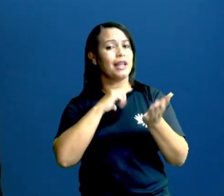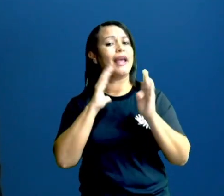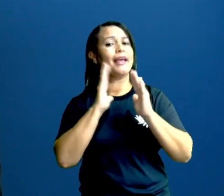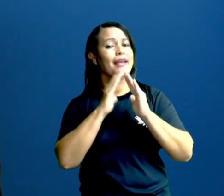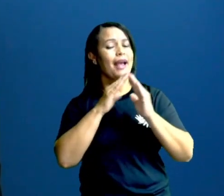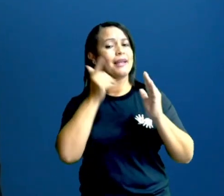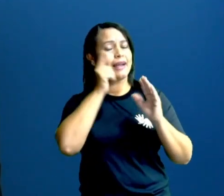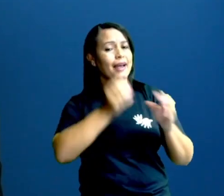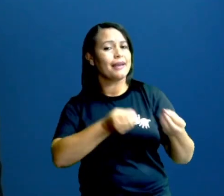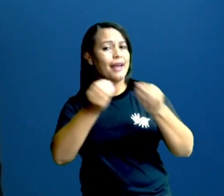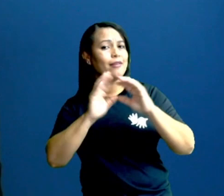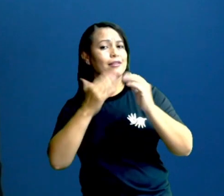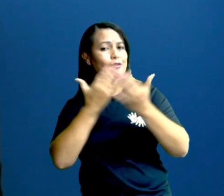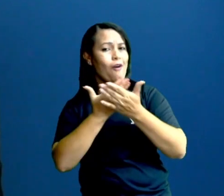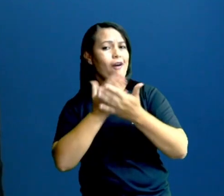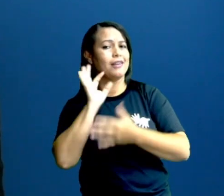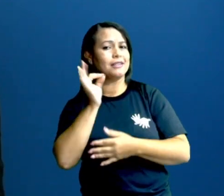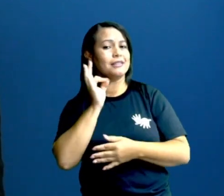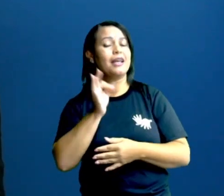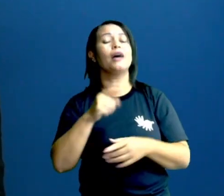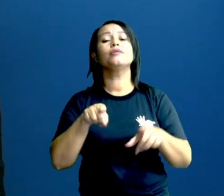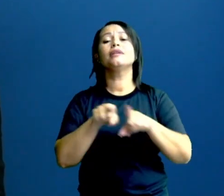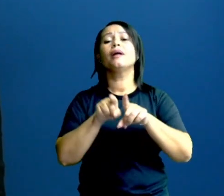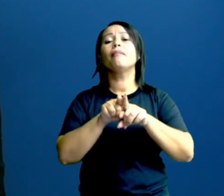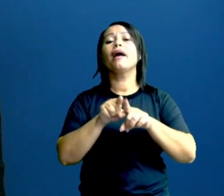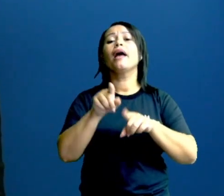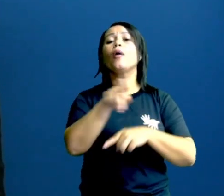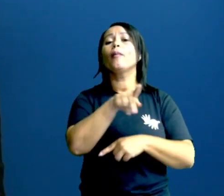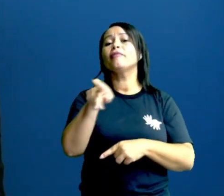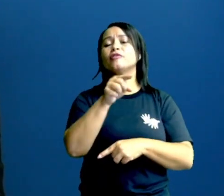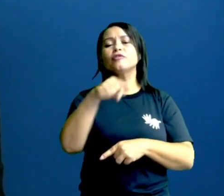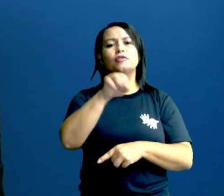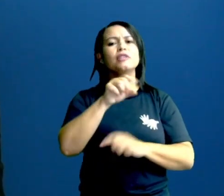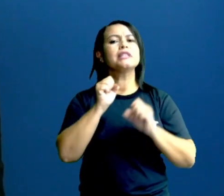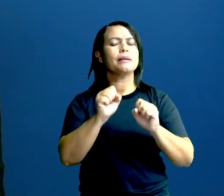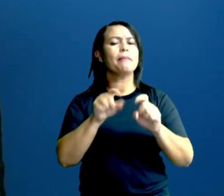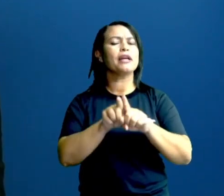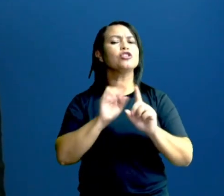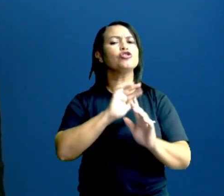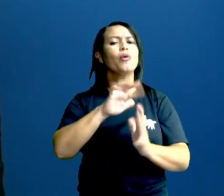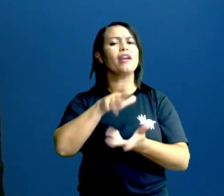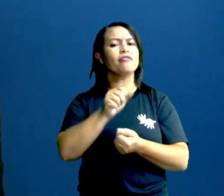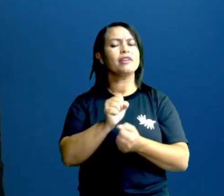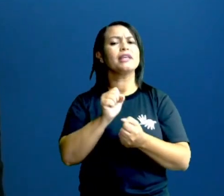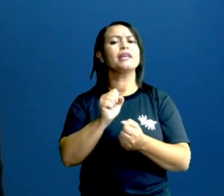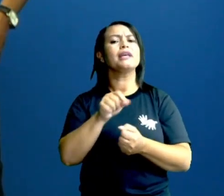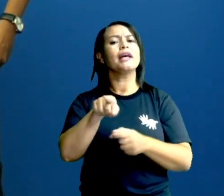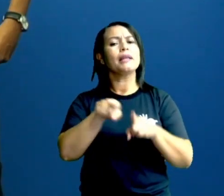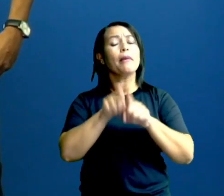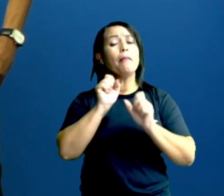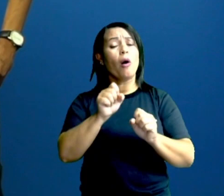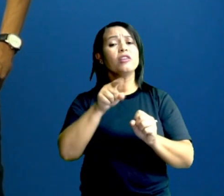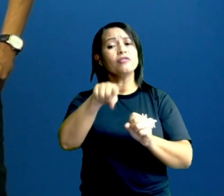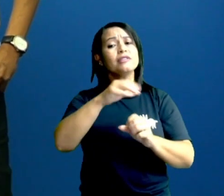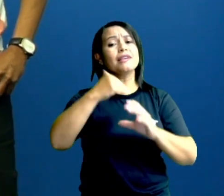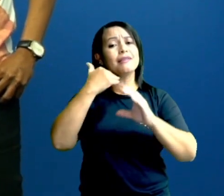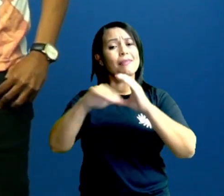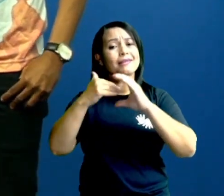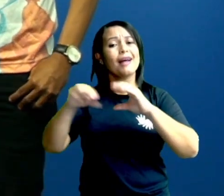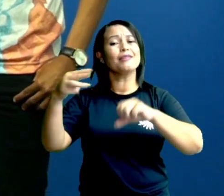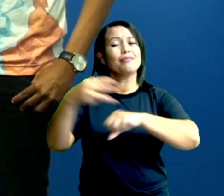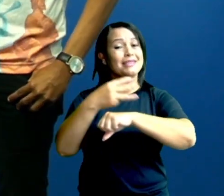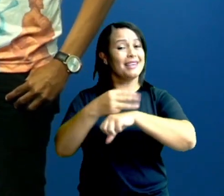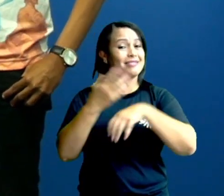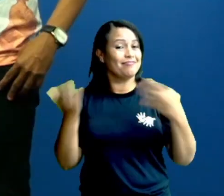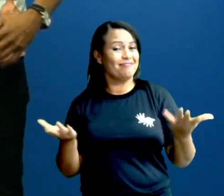receberão né das escolas tá bom E sem contar o professor de vocês de geografia que vai estar em casa esperando a mensagem de vocês no